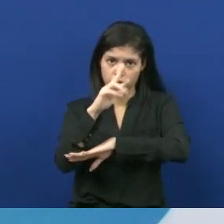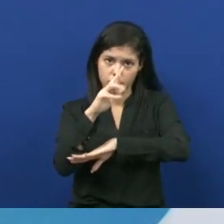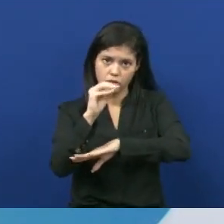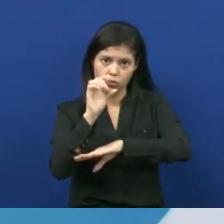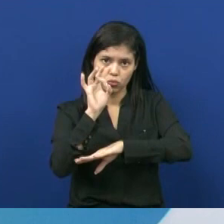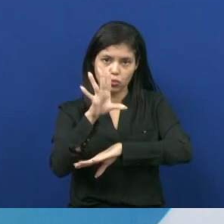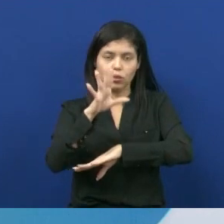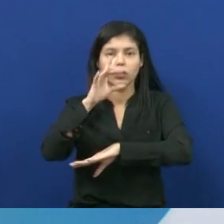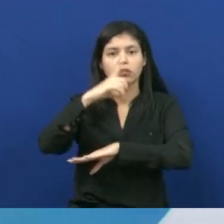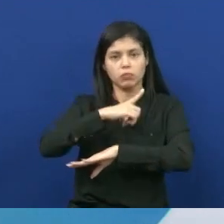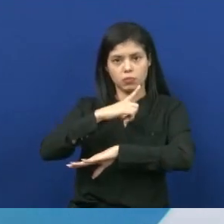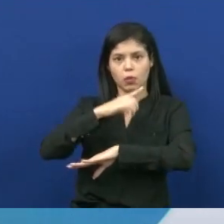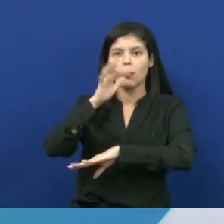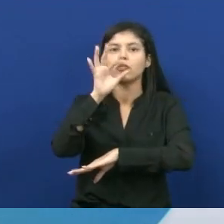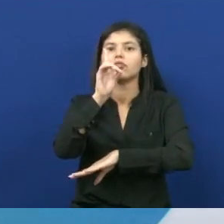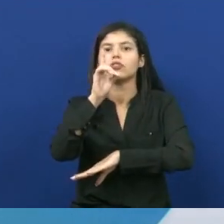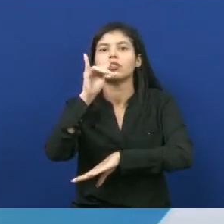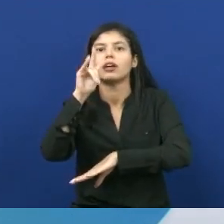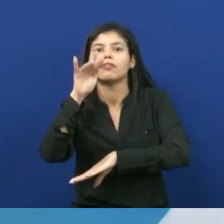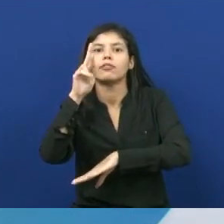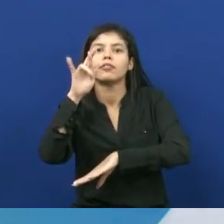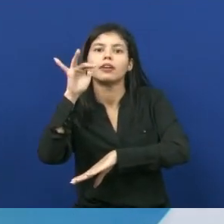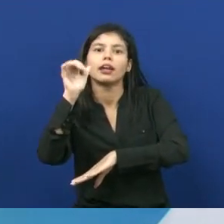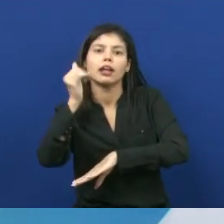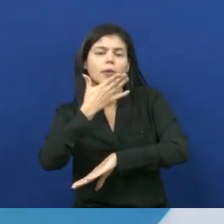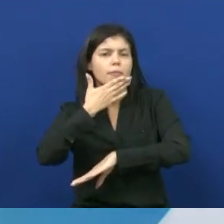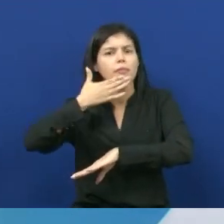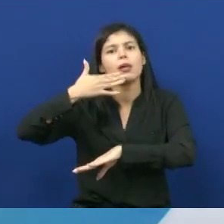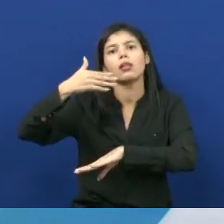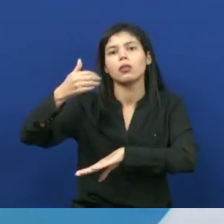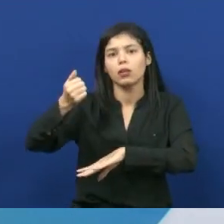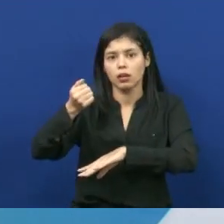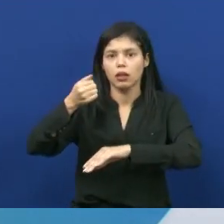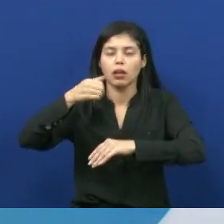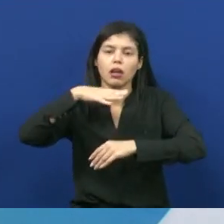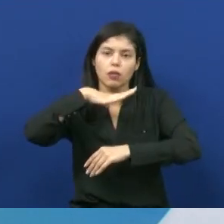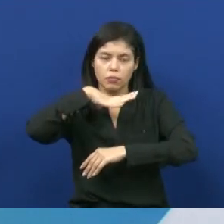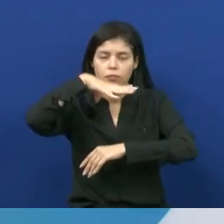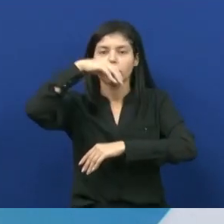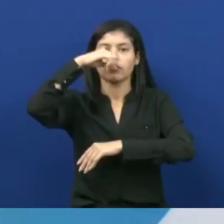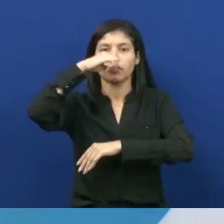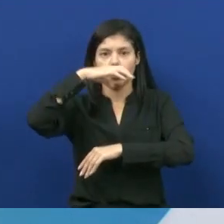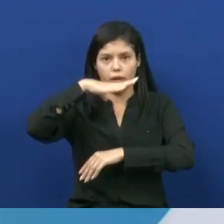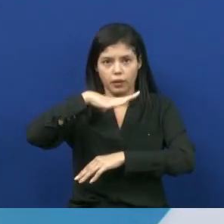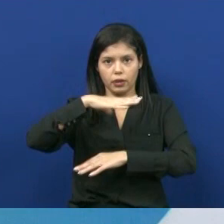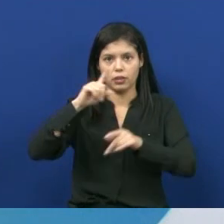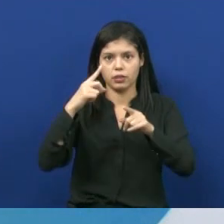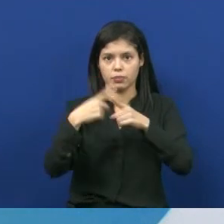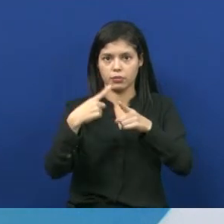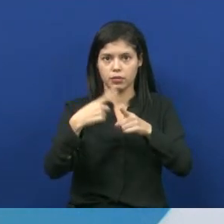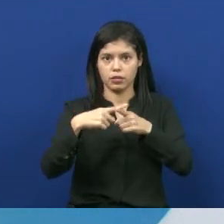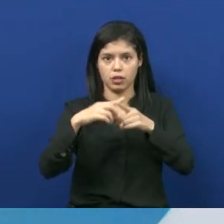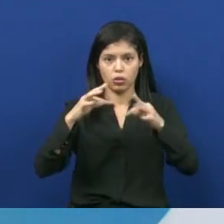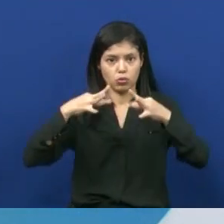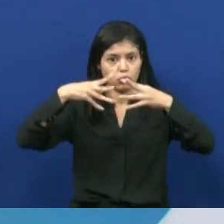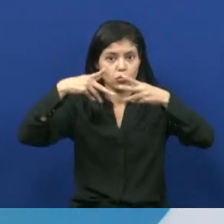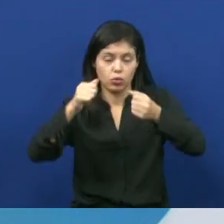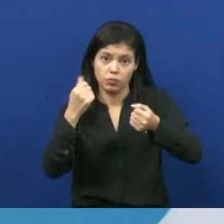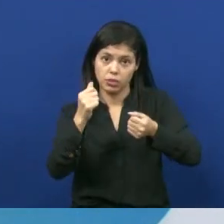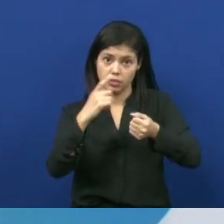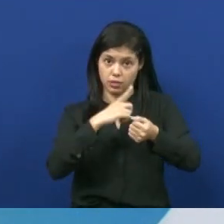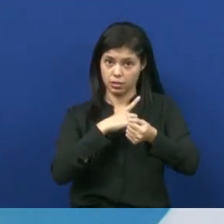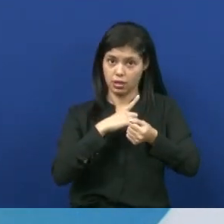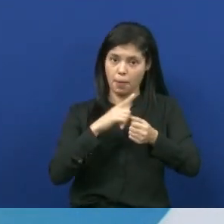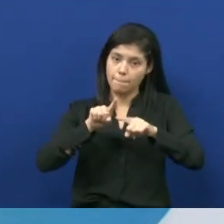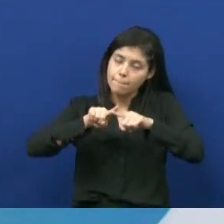possuem o diafragma para facilitar esse movimento da respiração. porque os mamíferos, em geral, precisam de